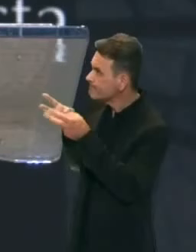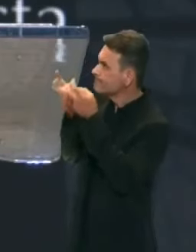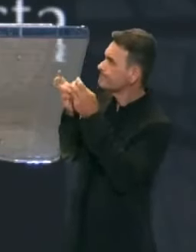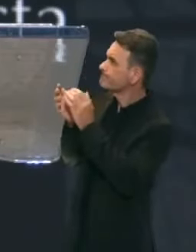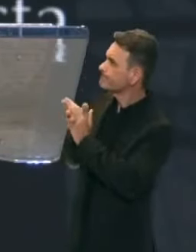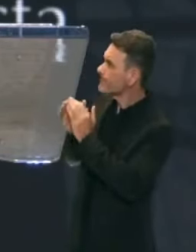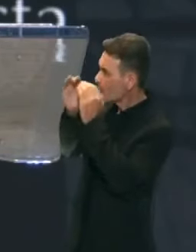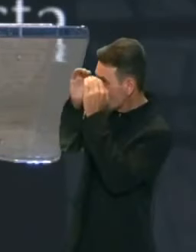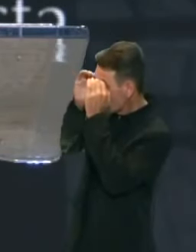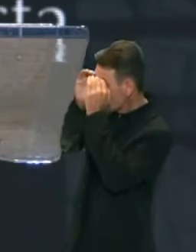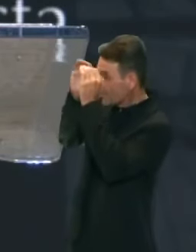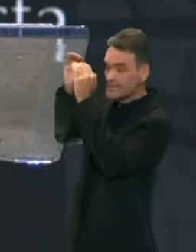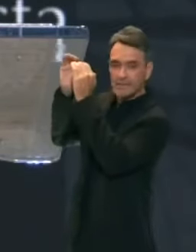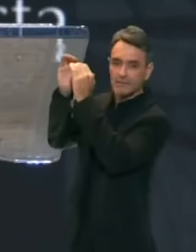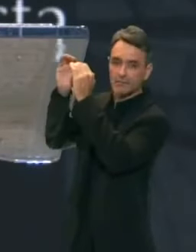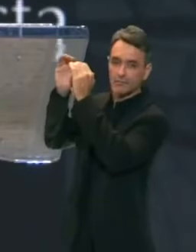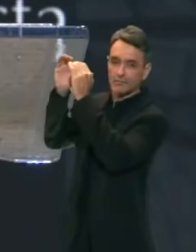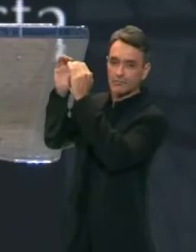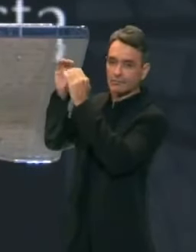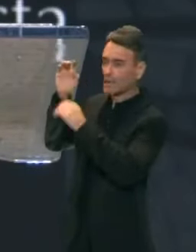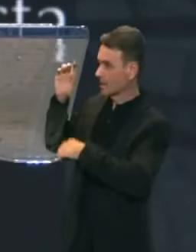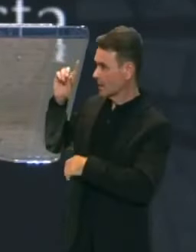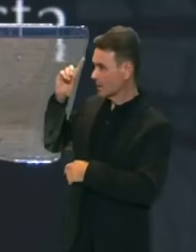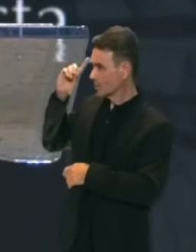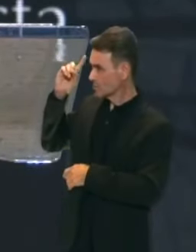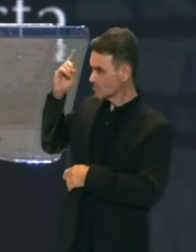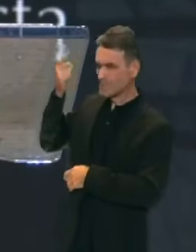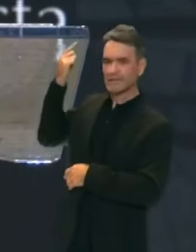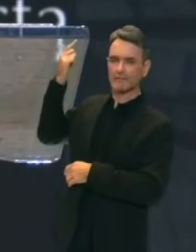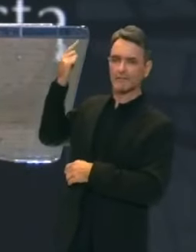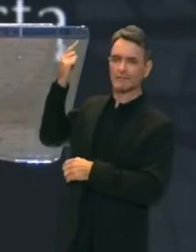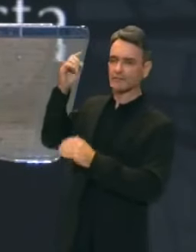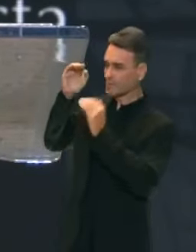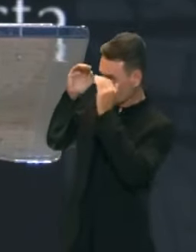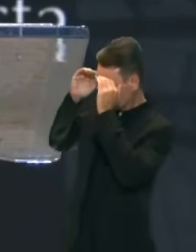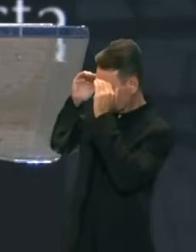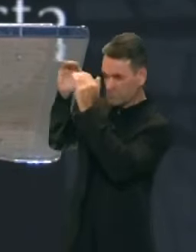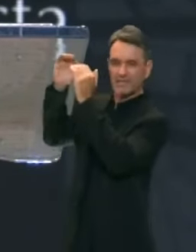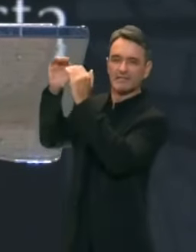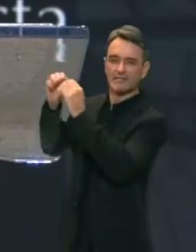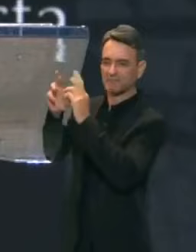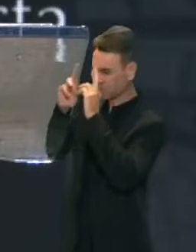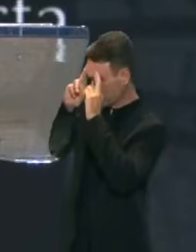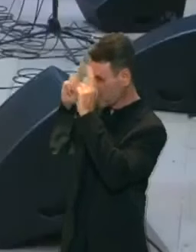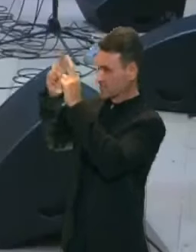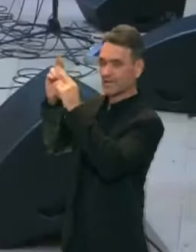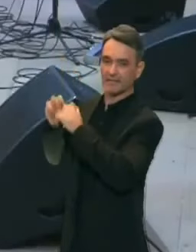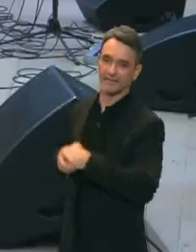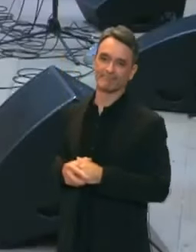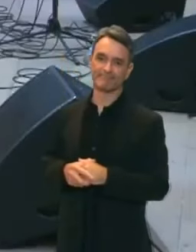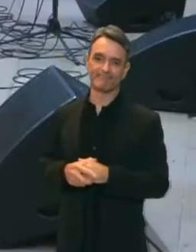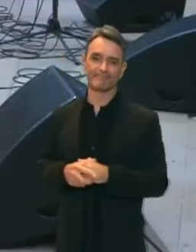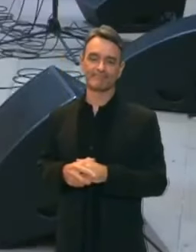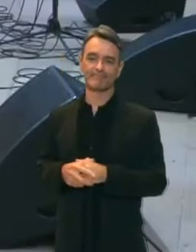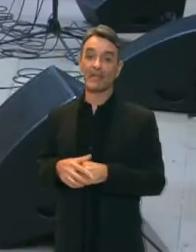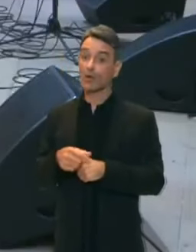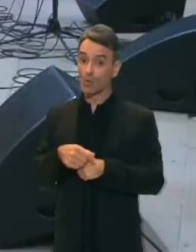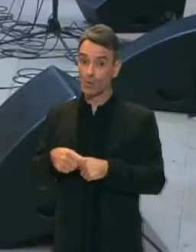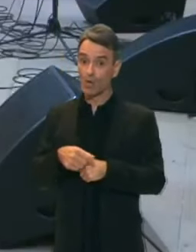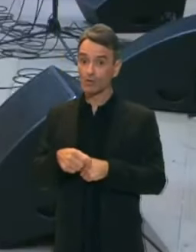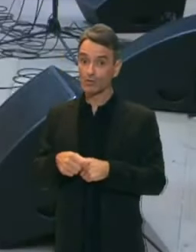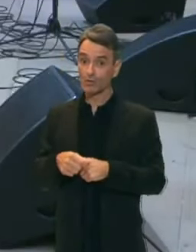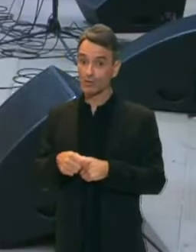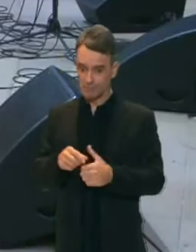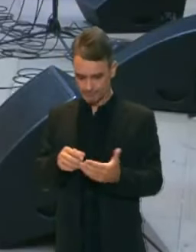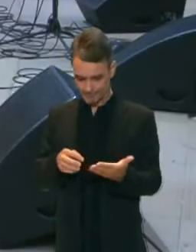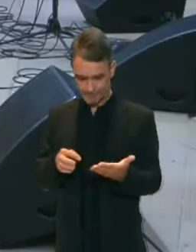mandamentos. O autor encerra esse livro dizendo isso. O ponto mais alto